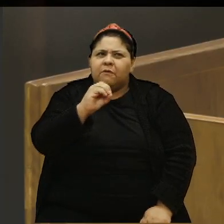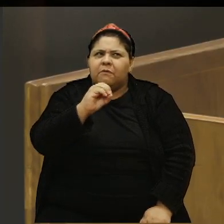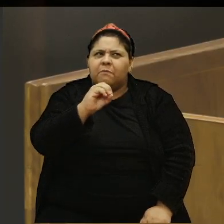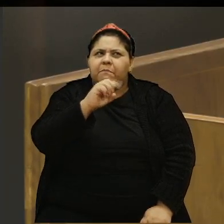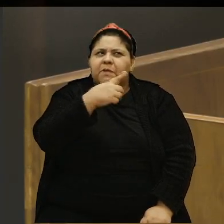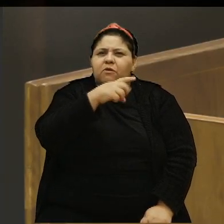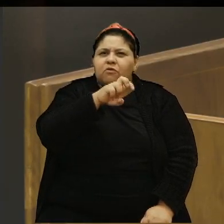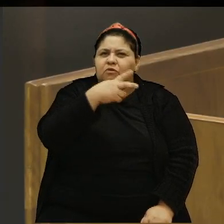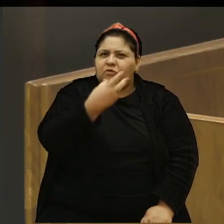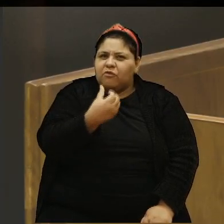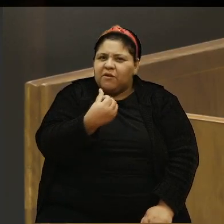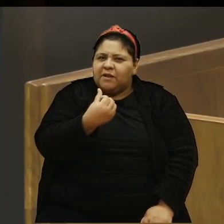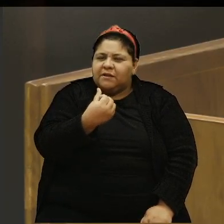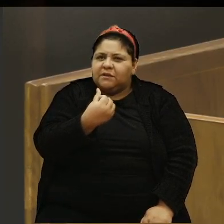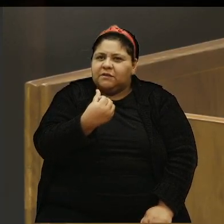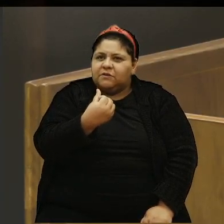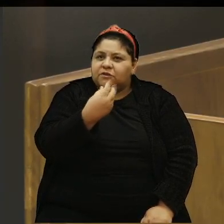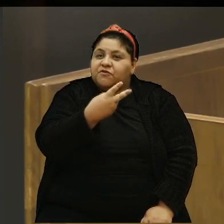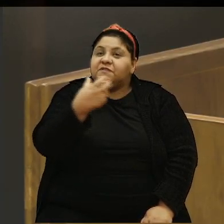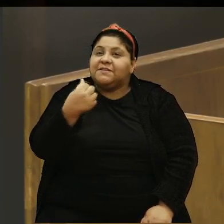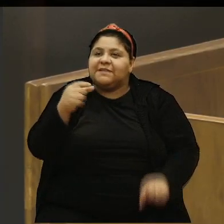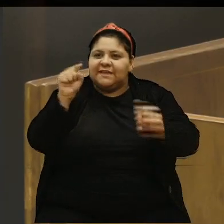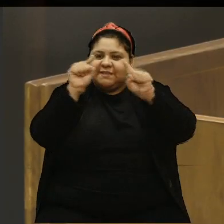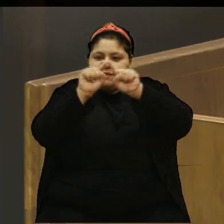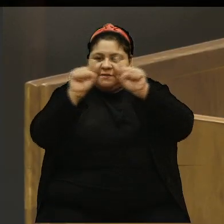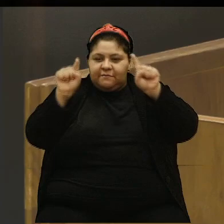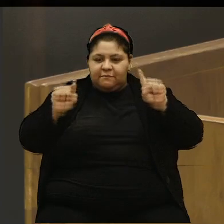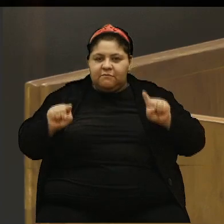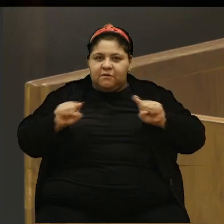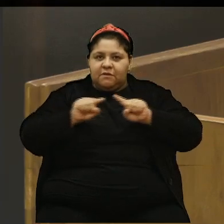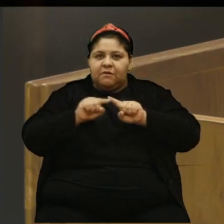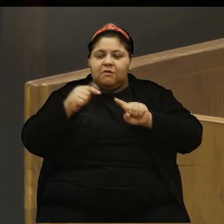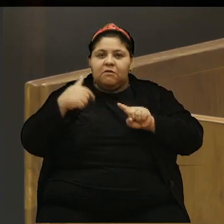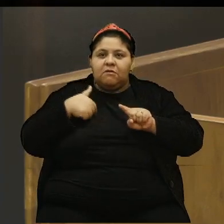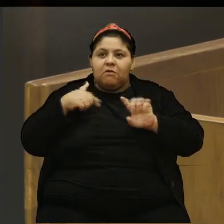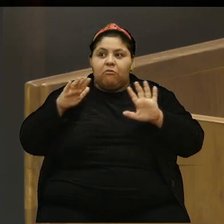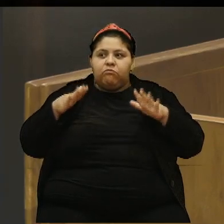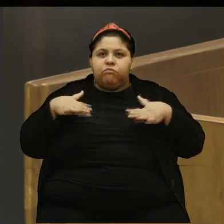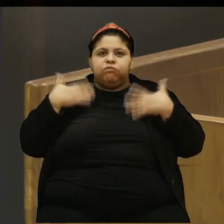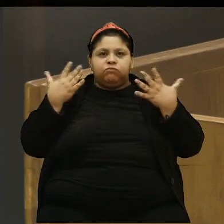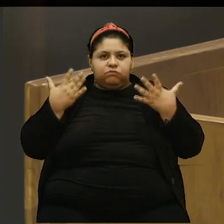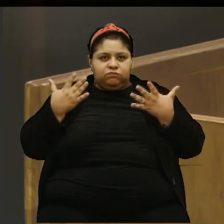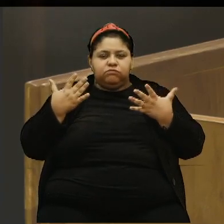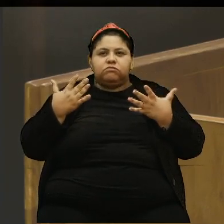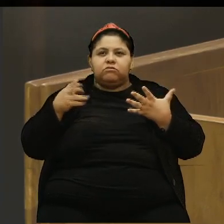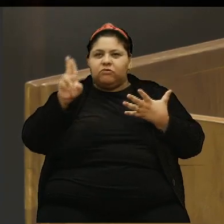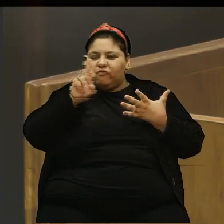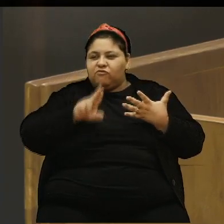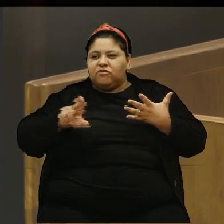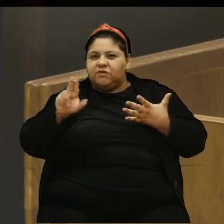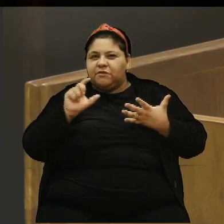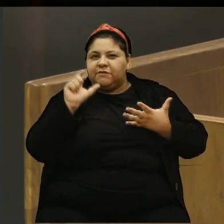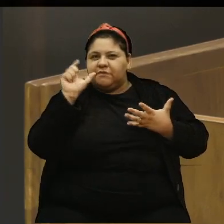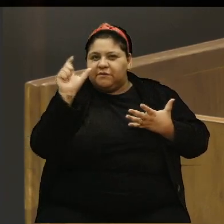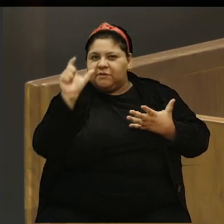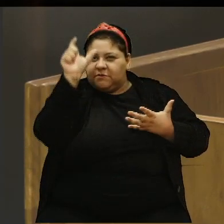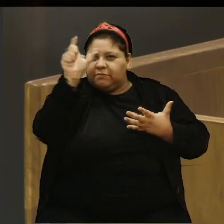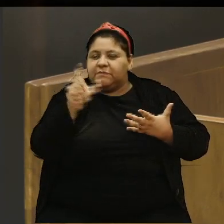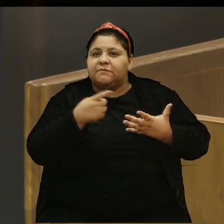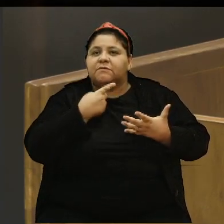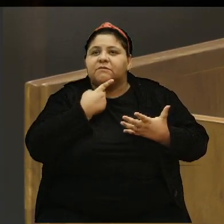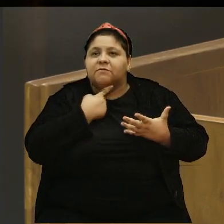1.526 hectares. E eu fiquei surpreso, e até vou usar aquela palavra que o pessoal gosta de